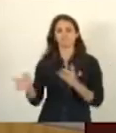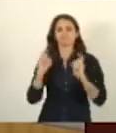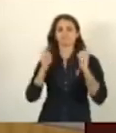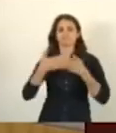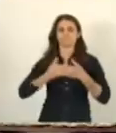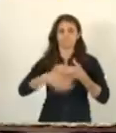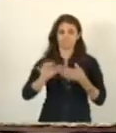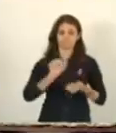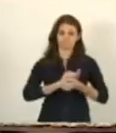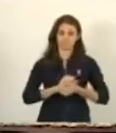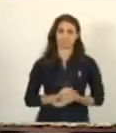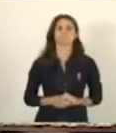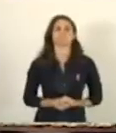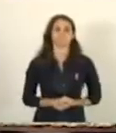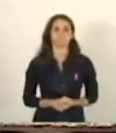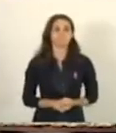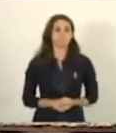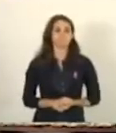gente.